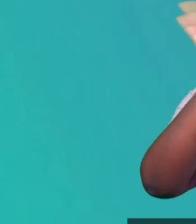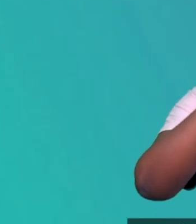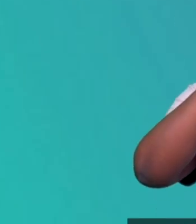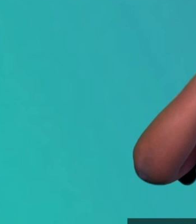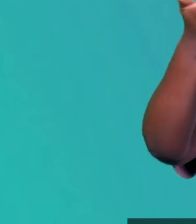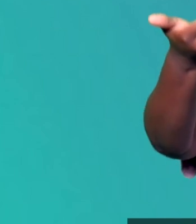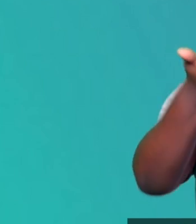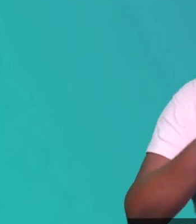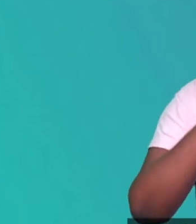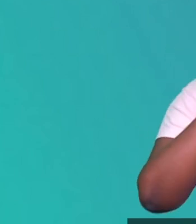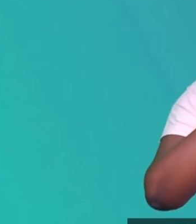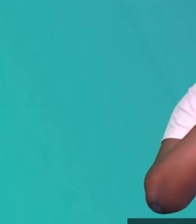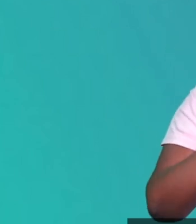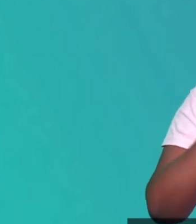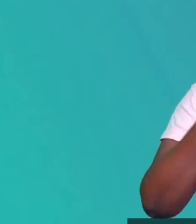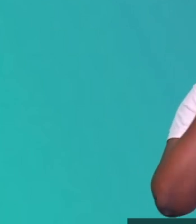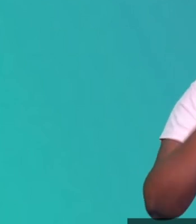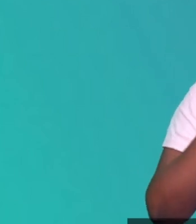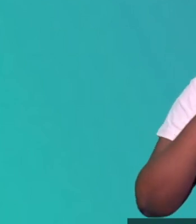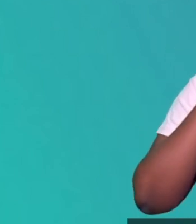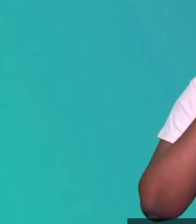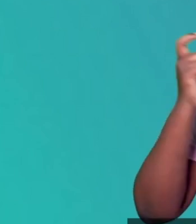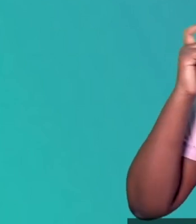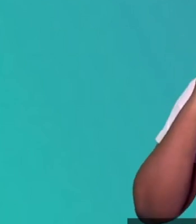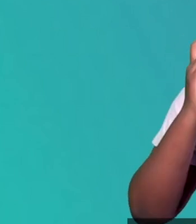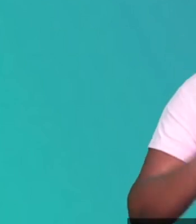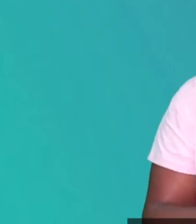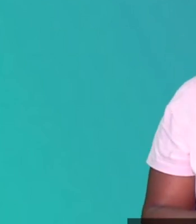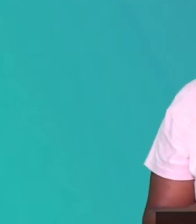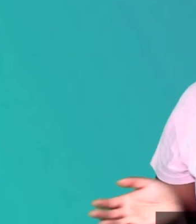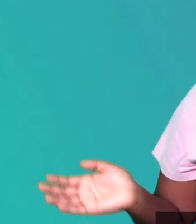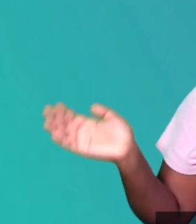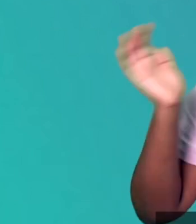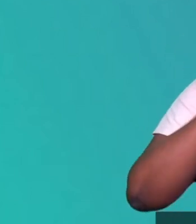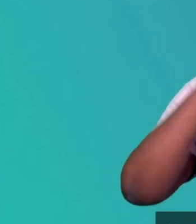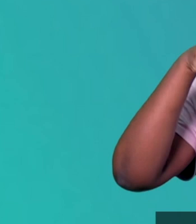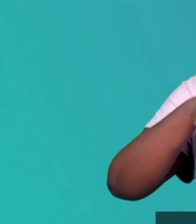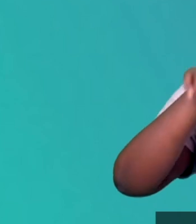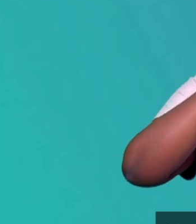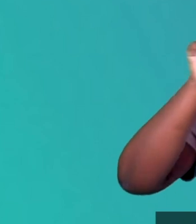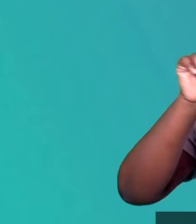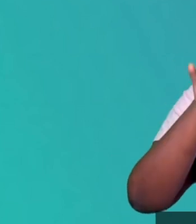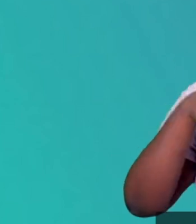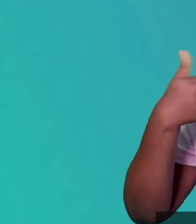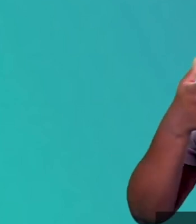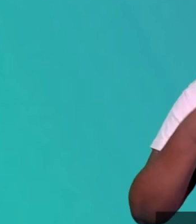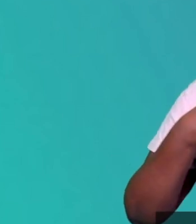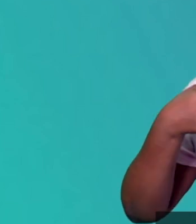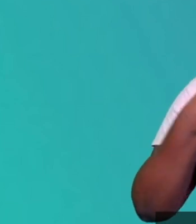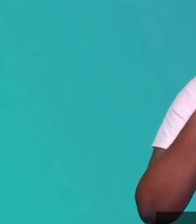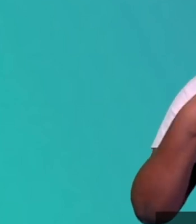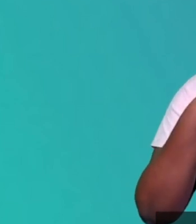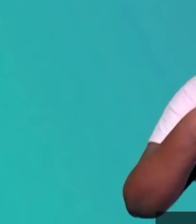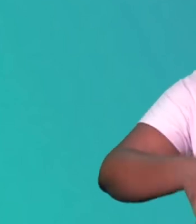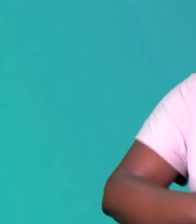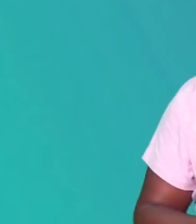Olá! Bem-vindo à aula de Língua de Sinais de Moçambique. Vamos aprender a construir frases